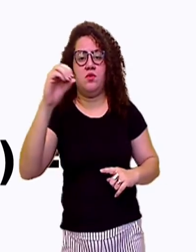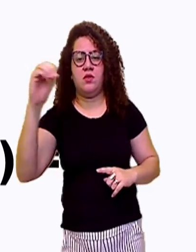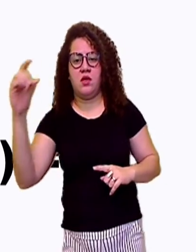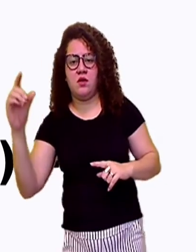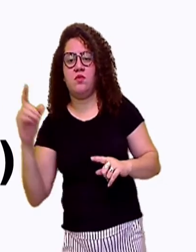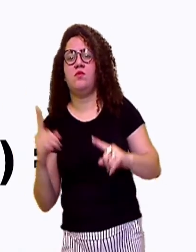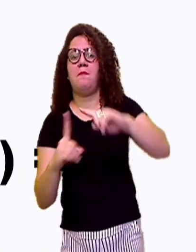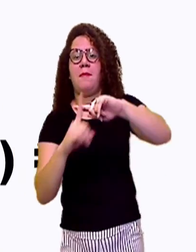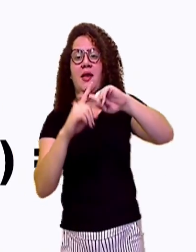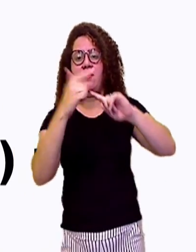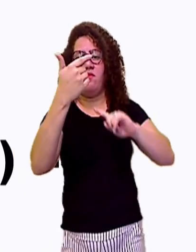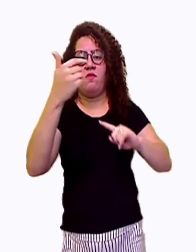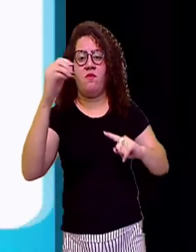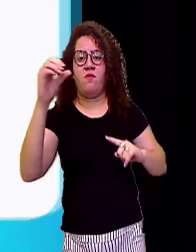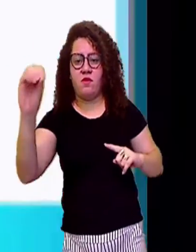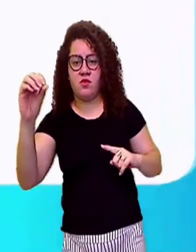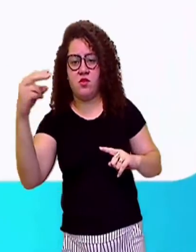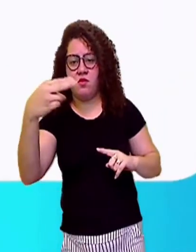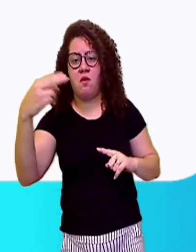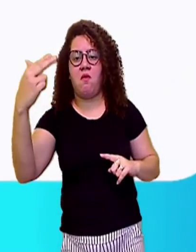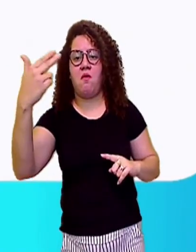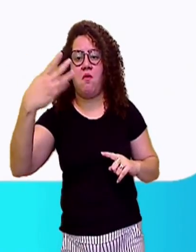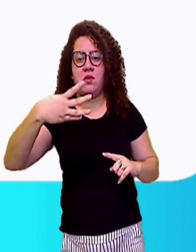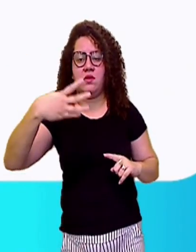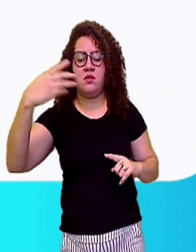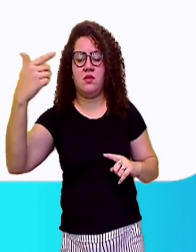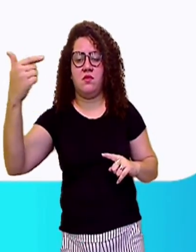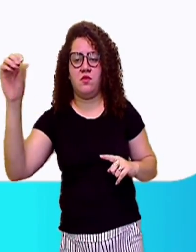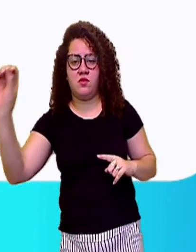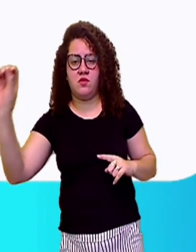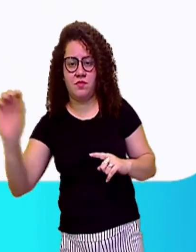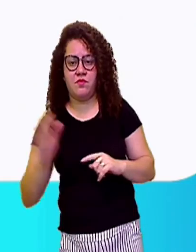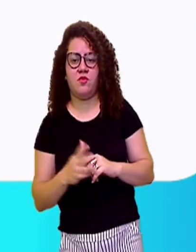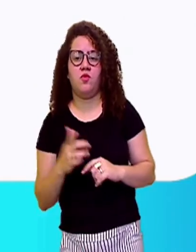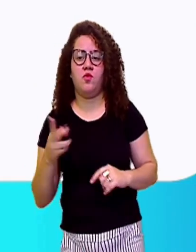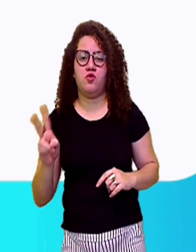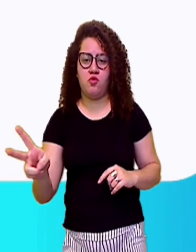420. Vamos continuar aqui.